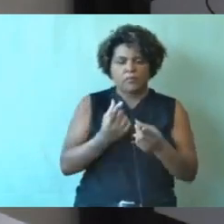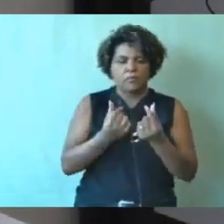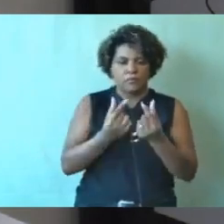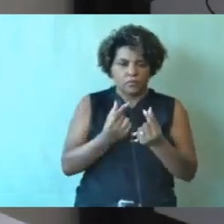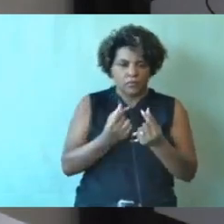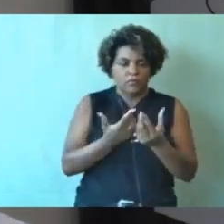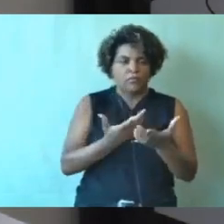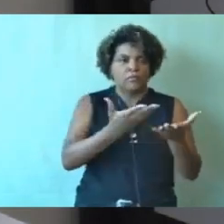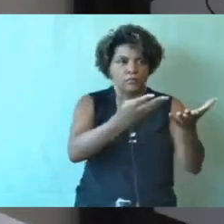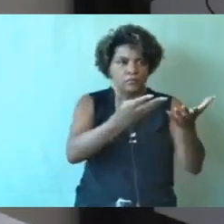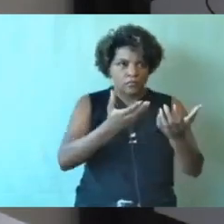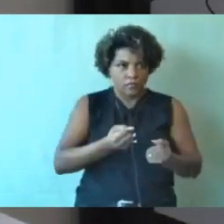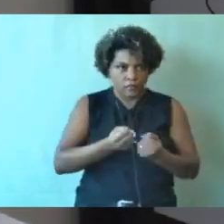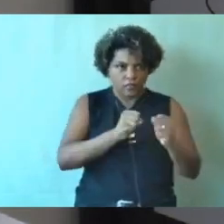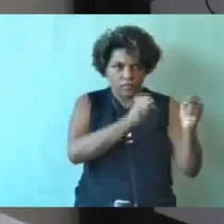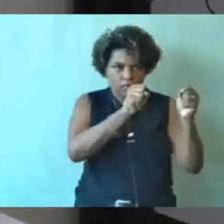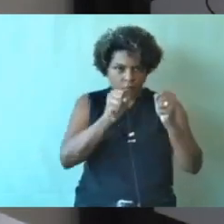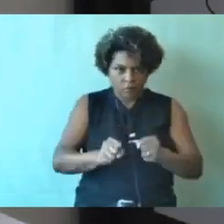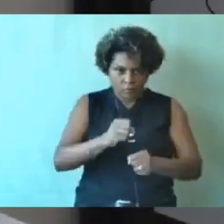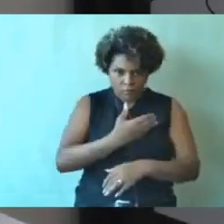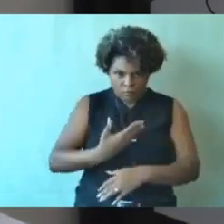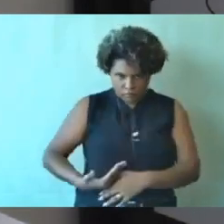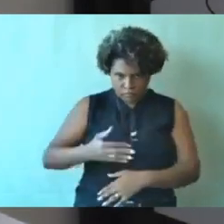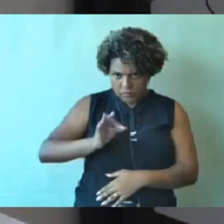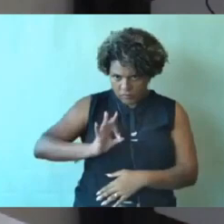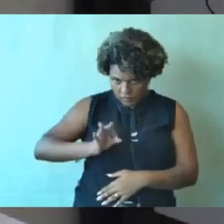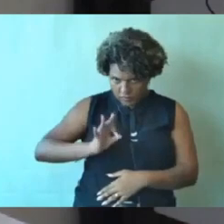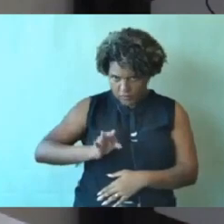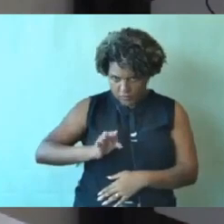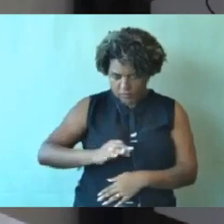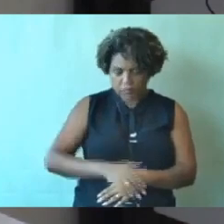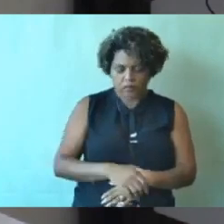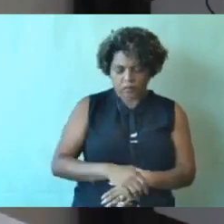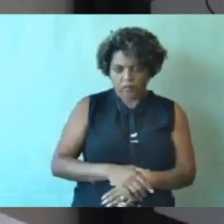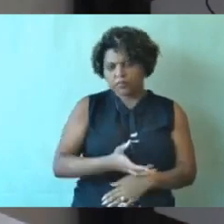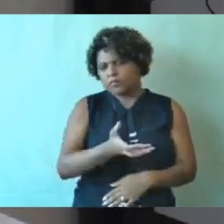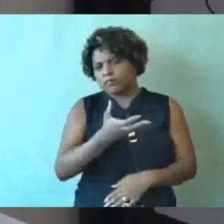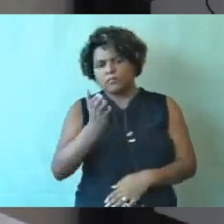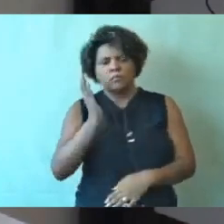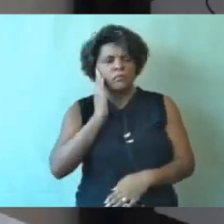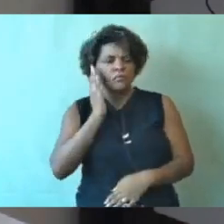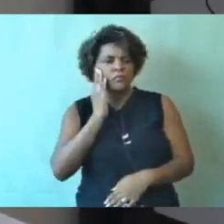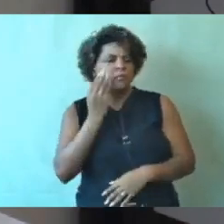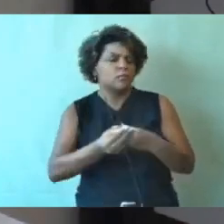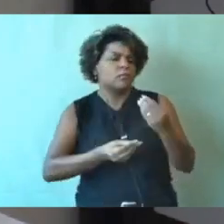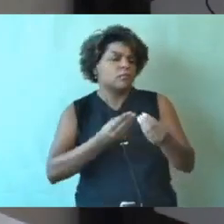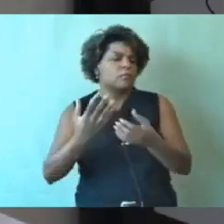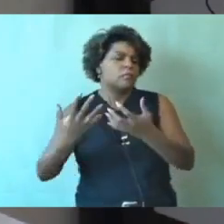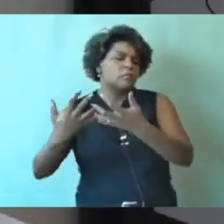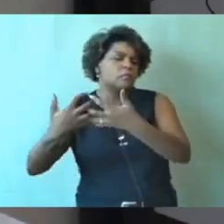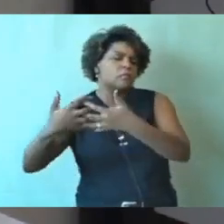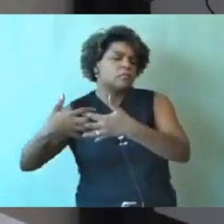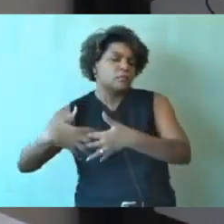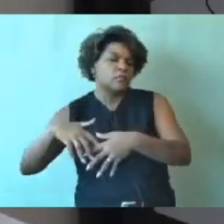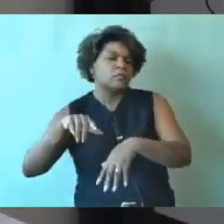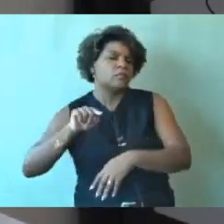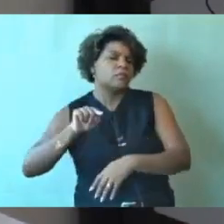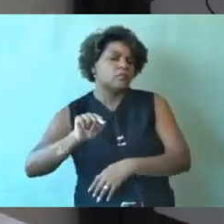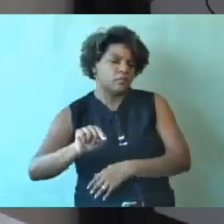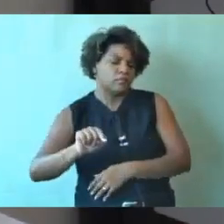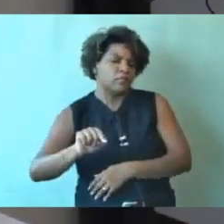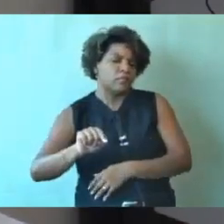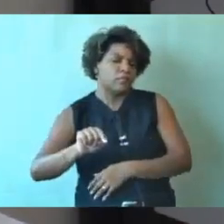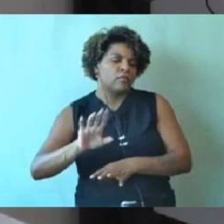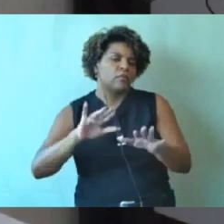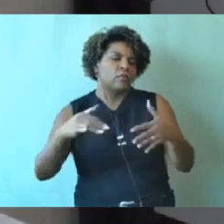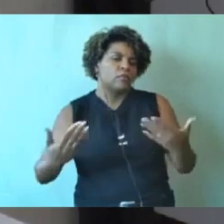disse. Gostaríamos de entender como que funciona agora a questão de quando a SUMOB